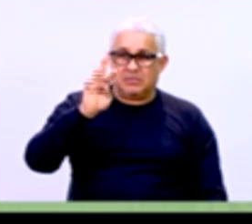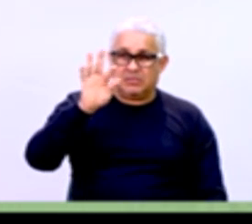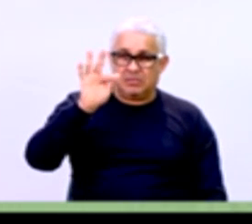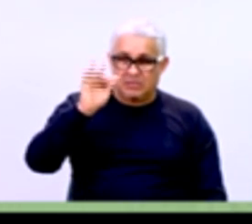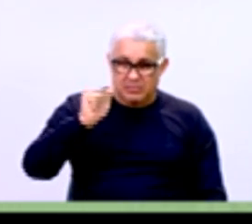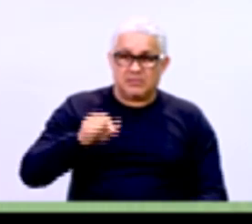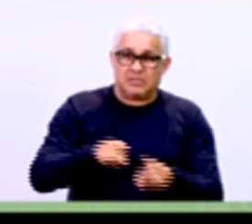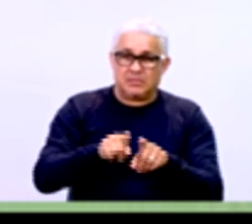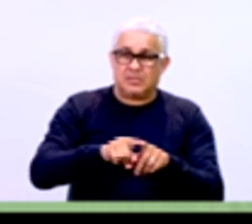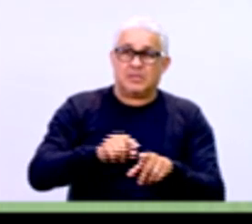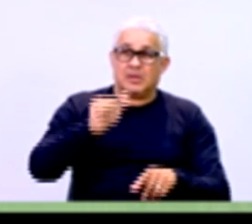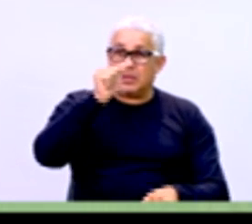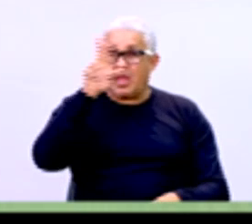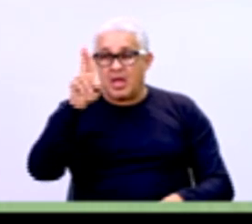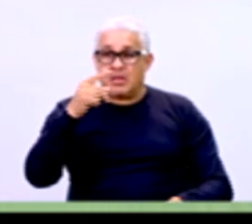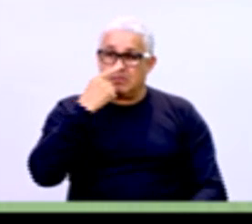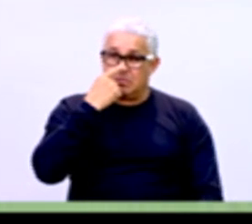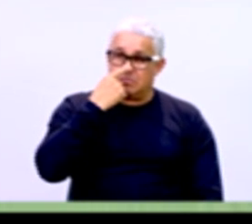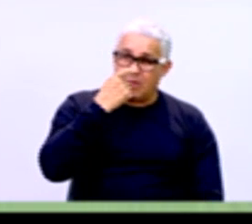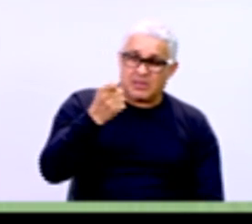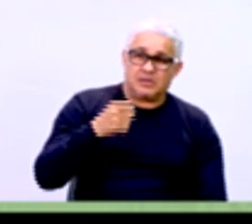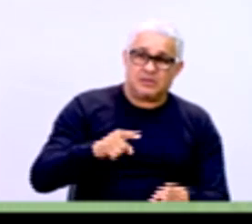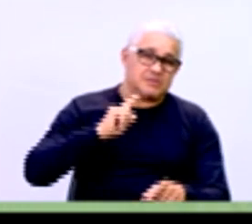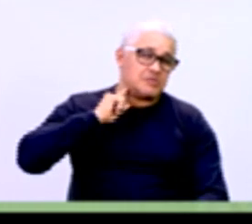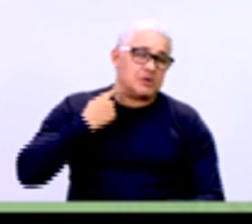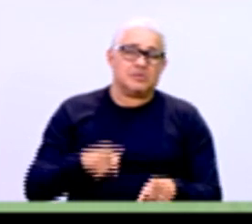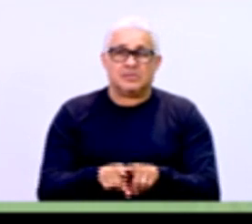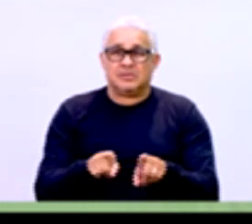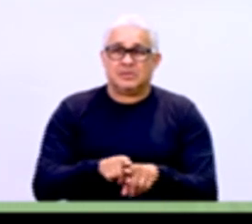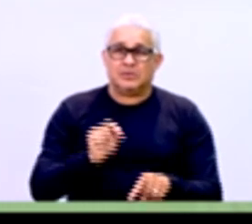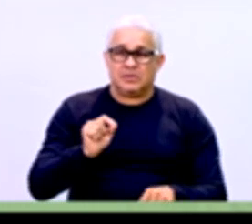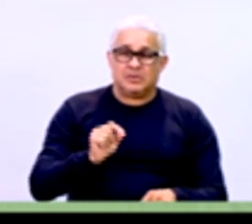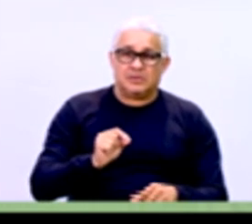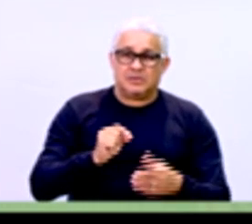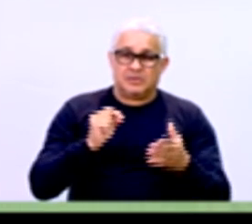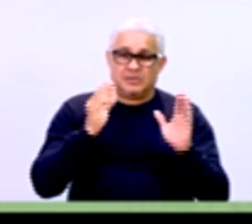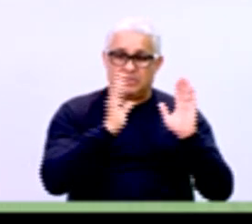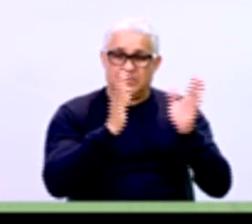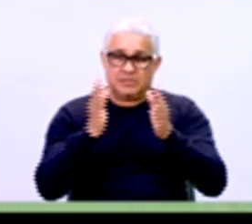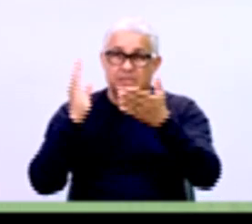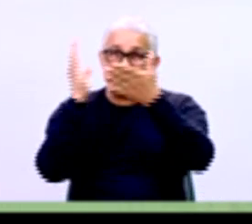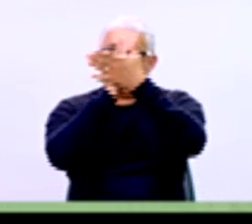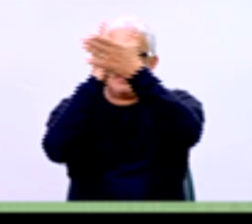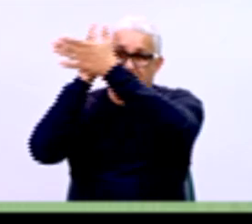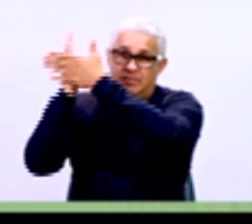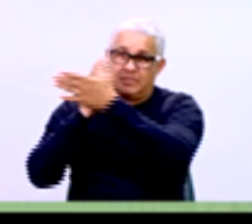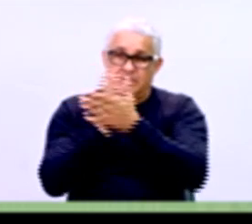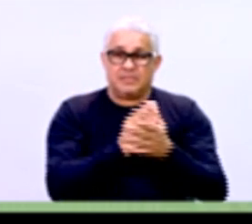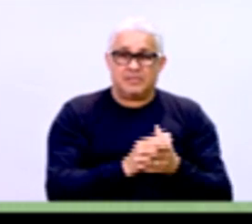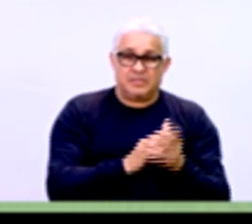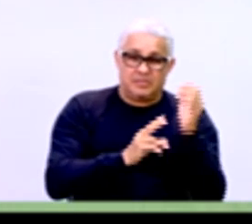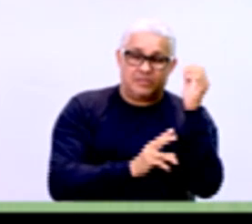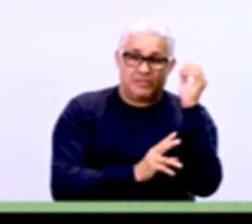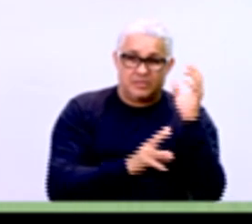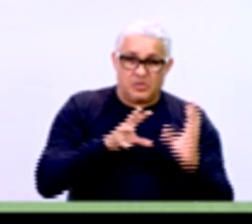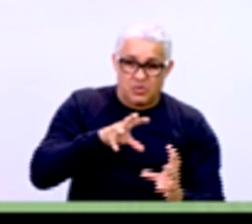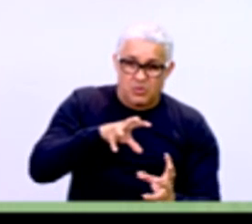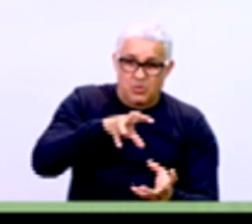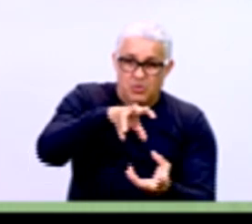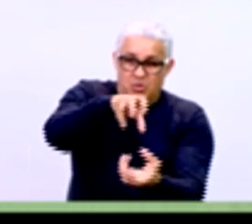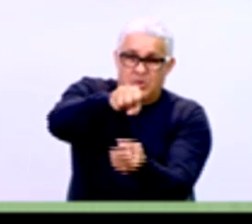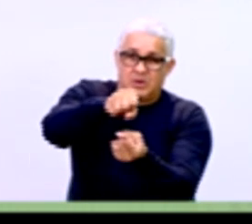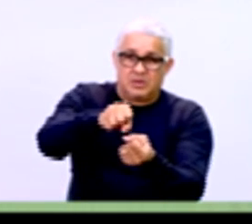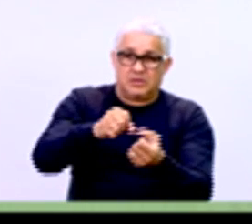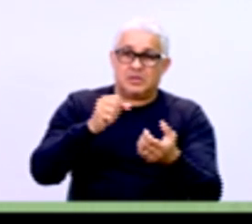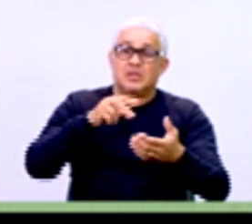ar. O que nós temos aqui como exemplo? A biblioteca sustentável. Inclusive, gostaria que vocês procurassem, lessem mais sobre